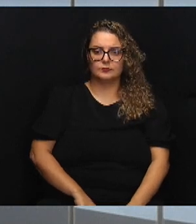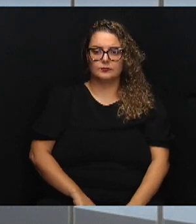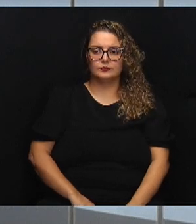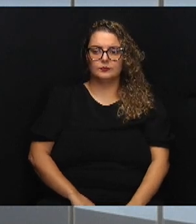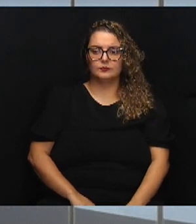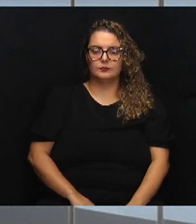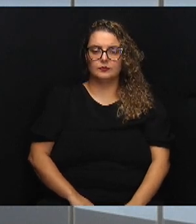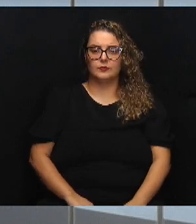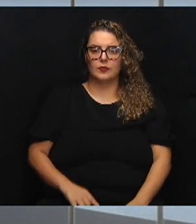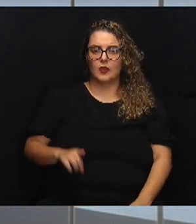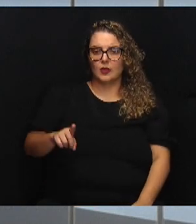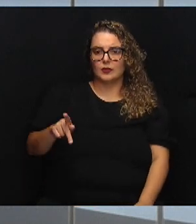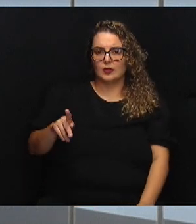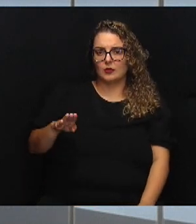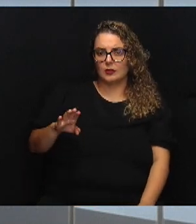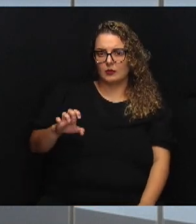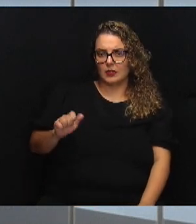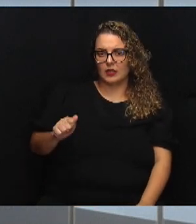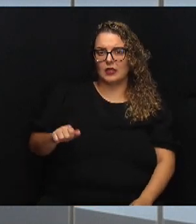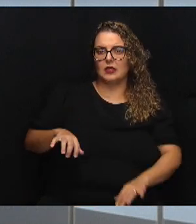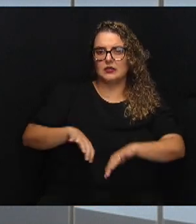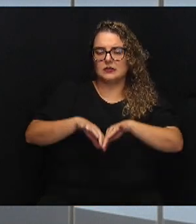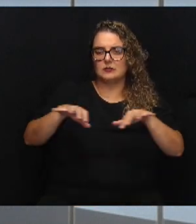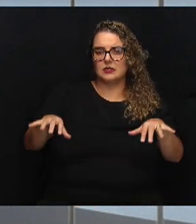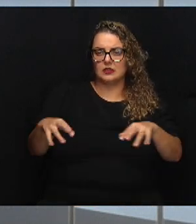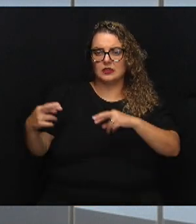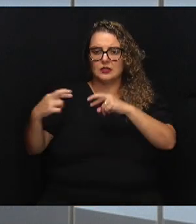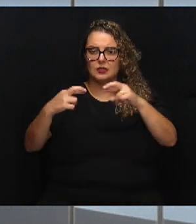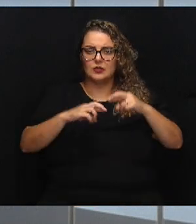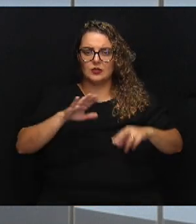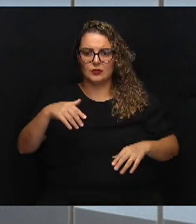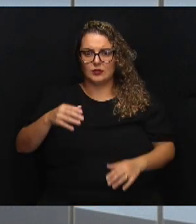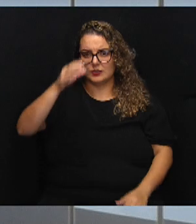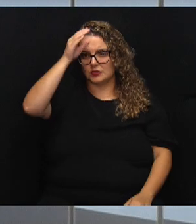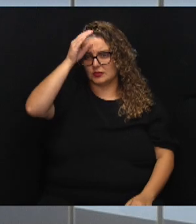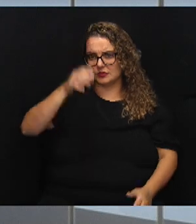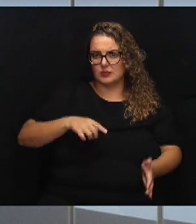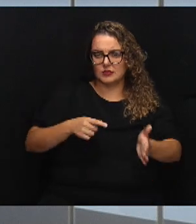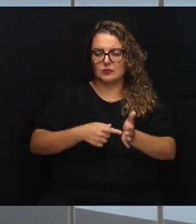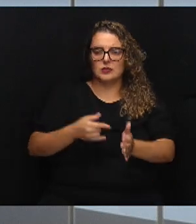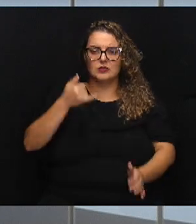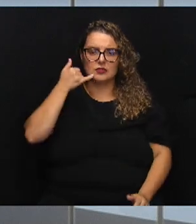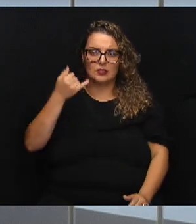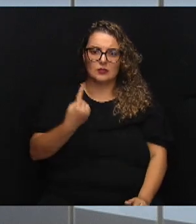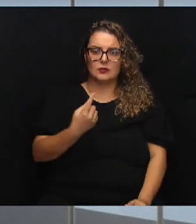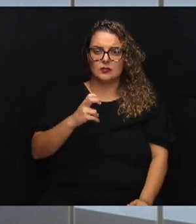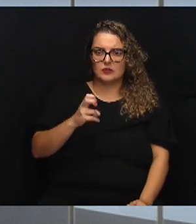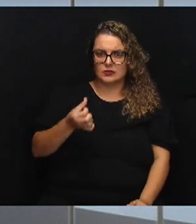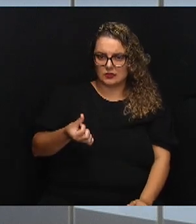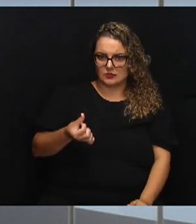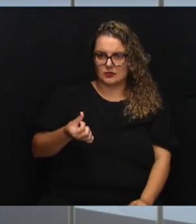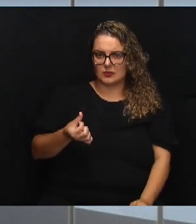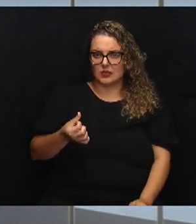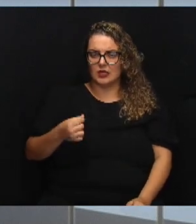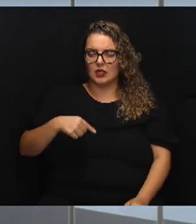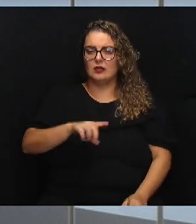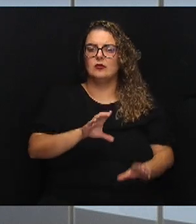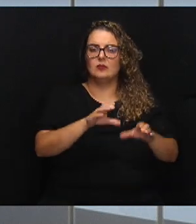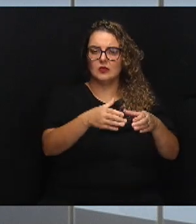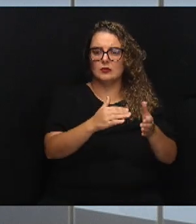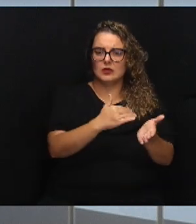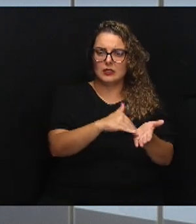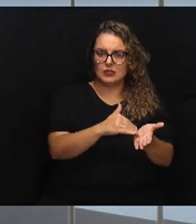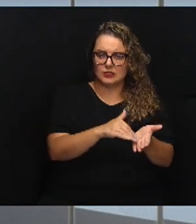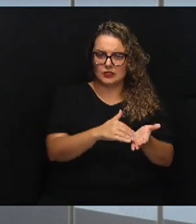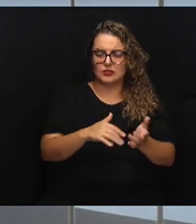da fiscalização. Então, quando o cidadão quer fazer uma denúncia, ele pode ligar no 156 e aí ele vai para uma equipe da Secretaria